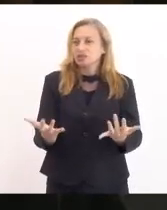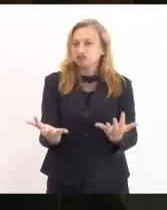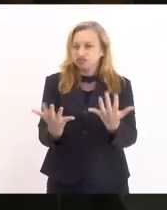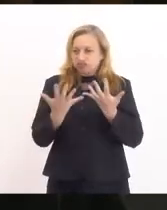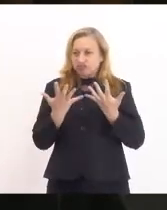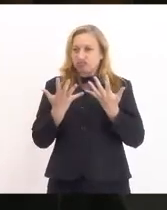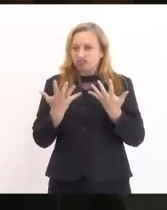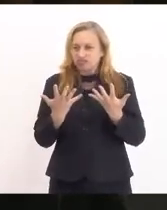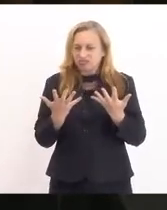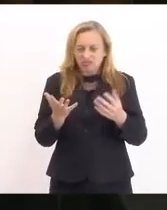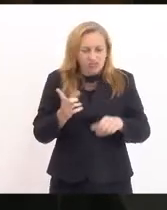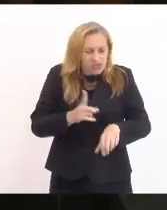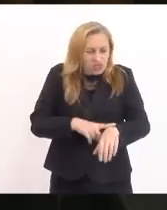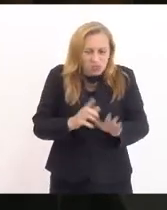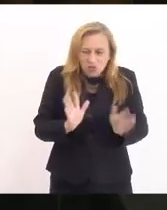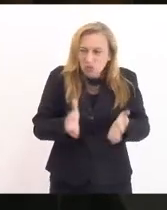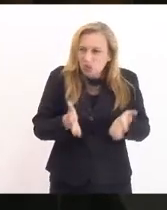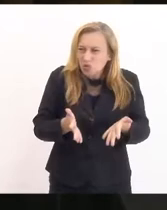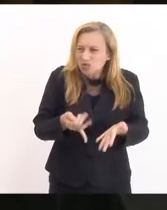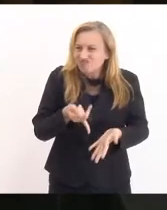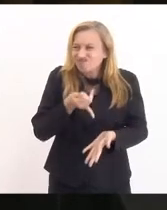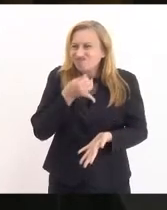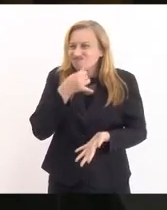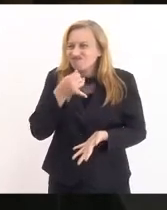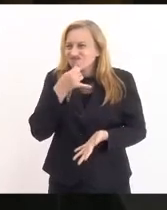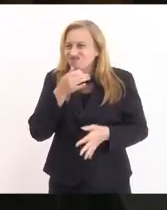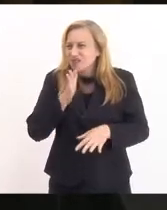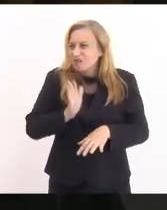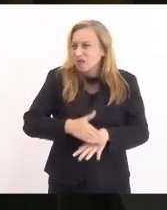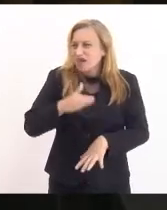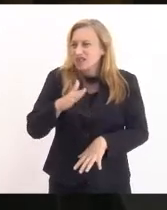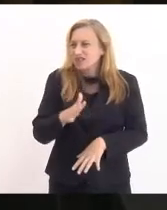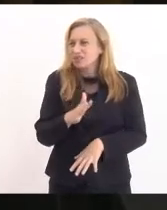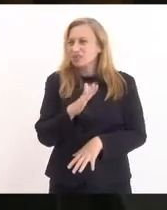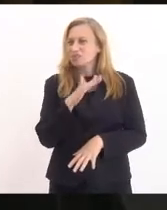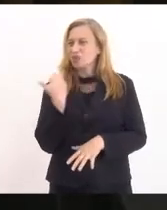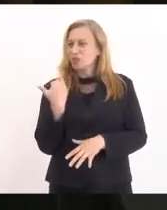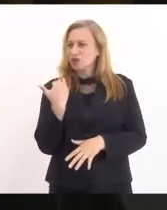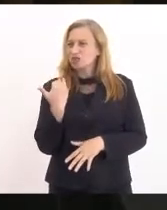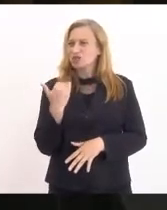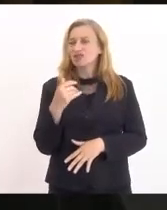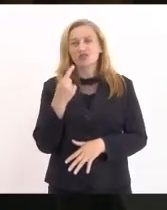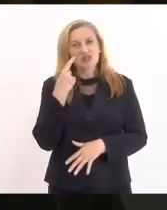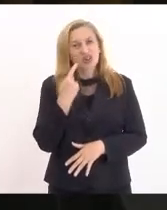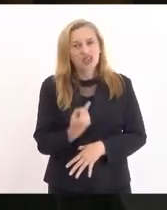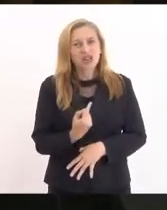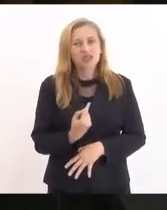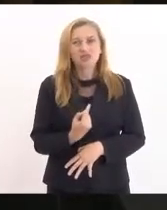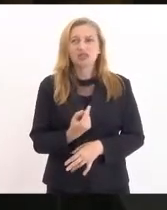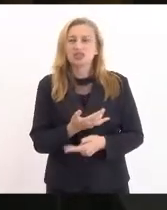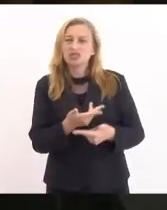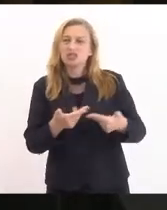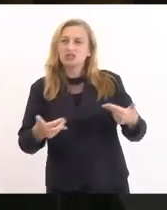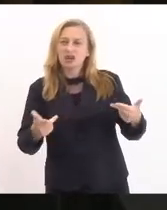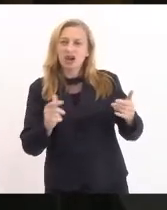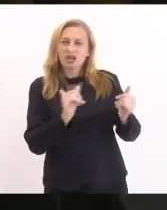atuais. Será mais uma carnificina. E diversos